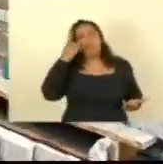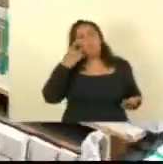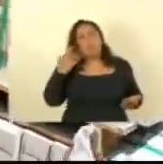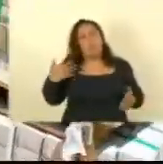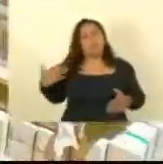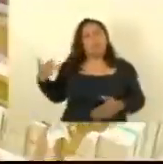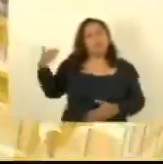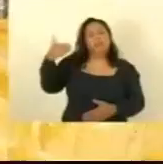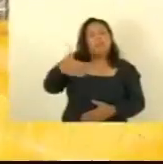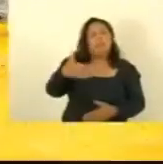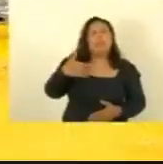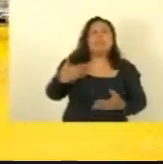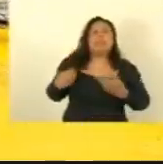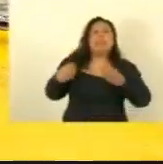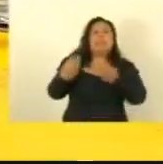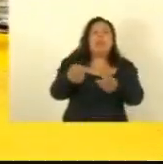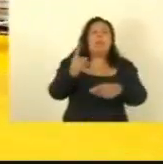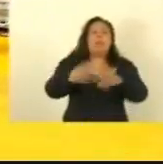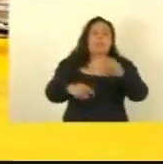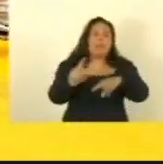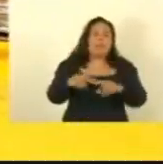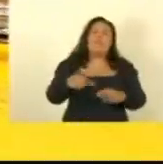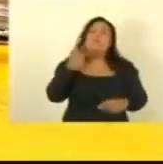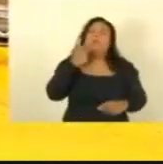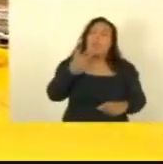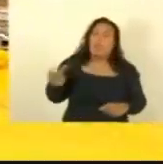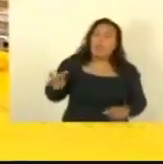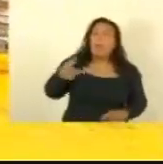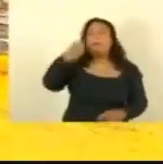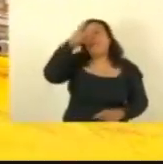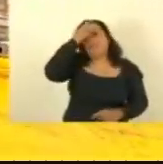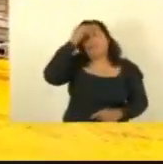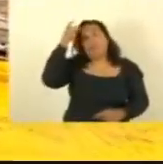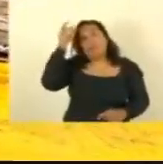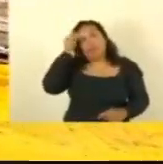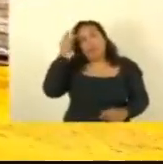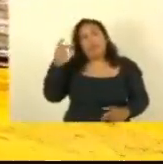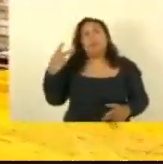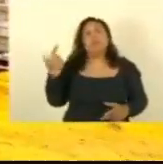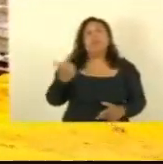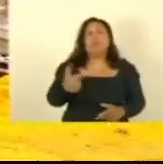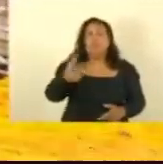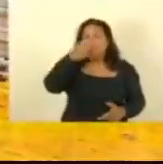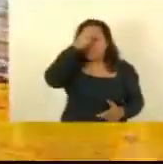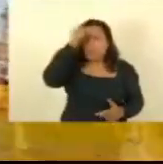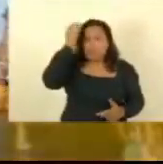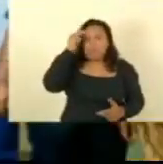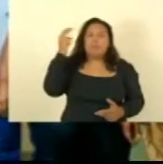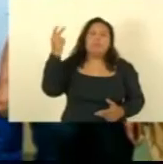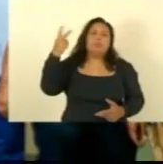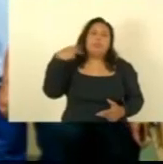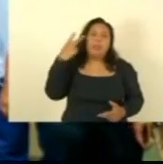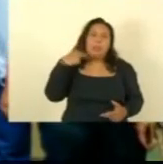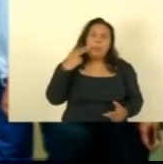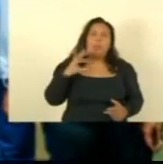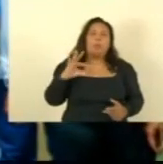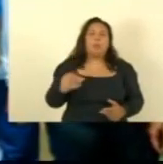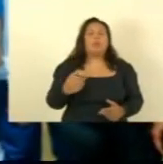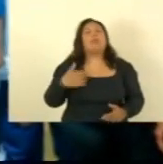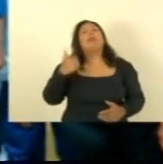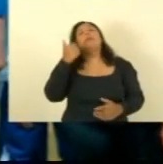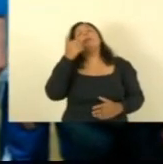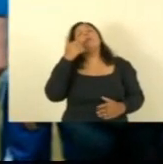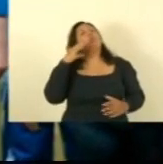fazer a entrega do material, estava o prefeito, o vice-prefeito, os vereadores tudo, e prometeram